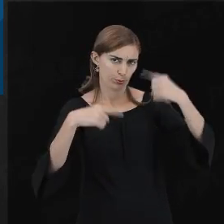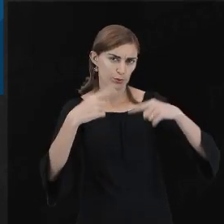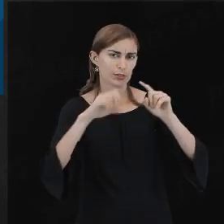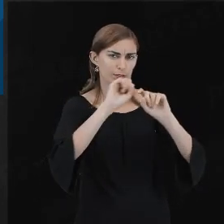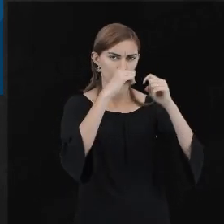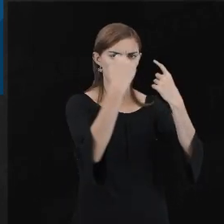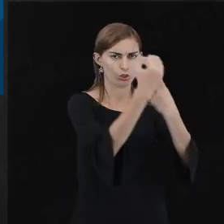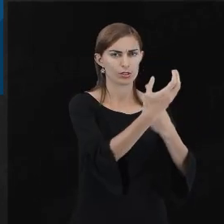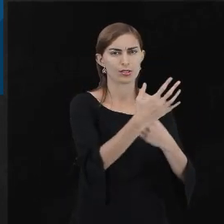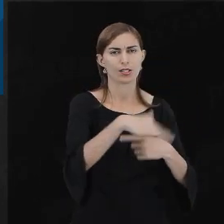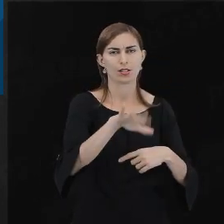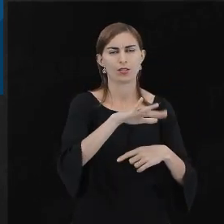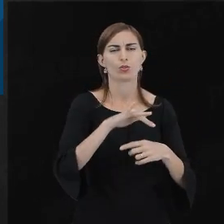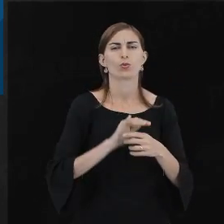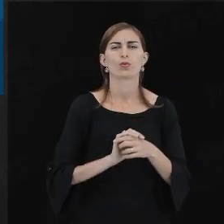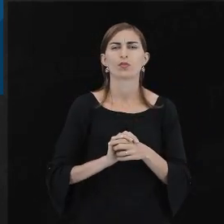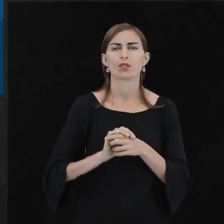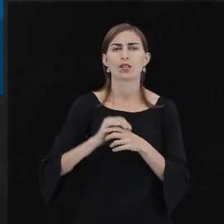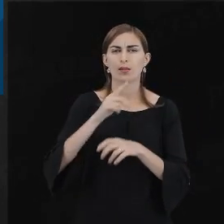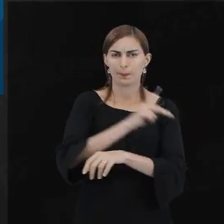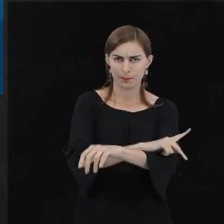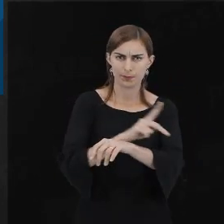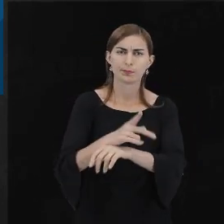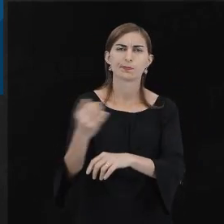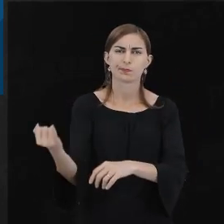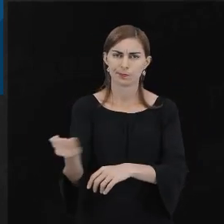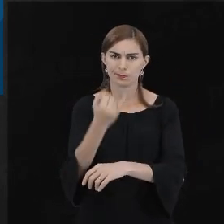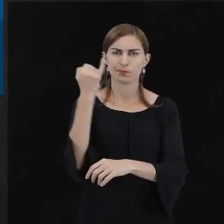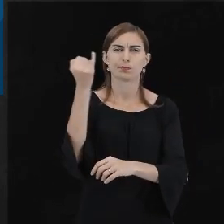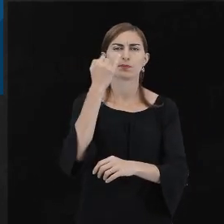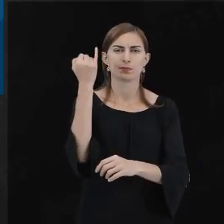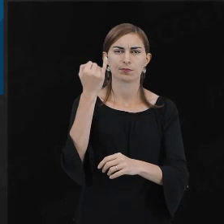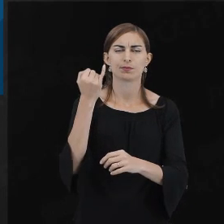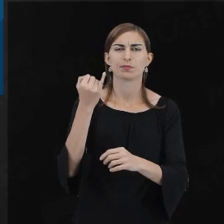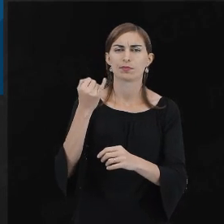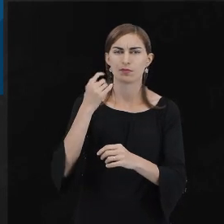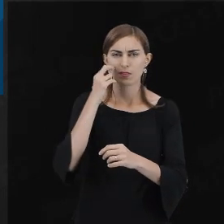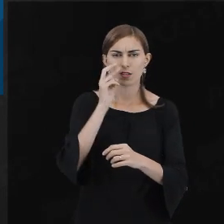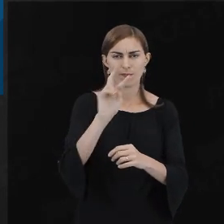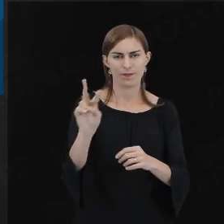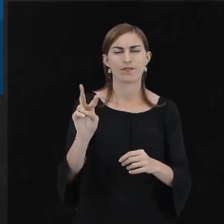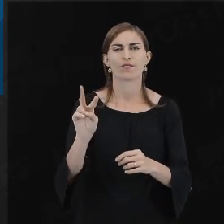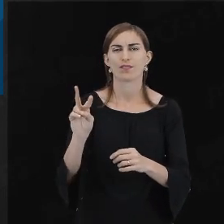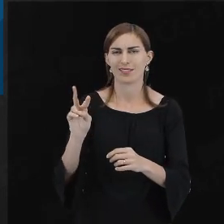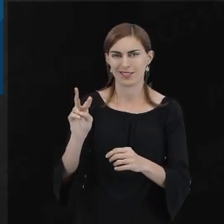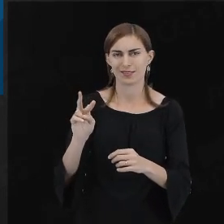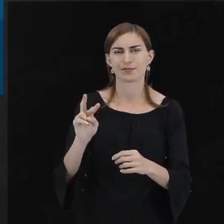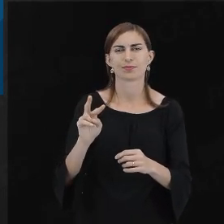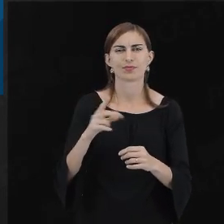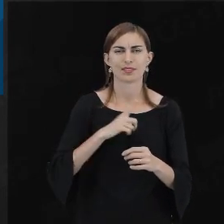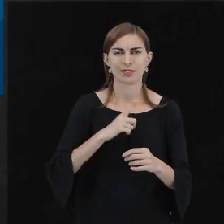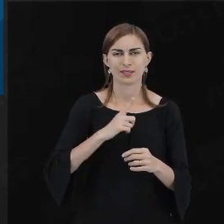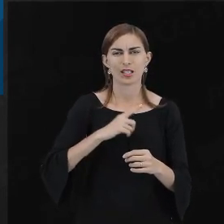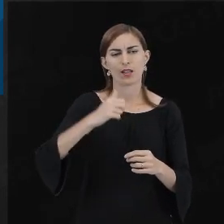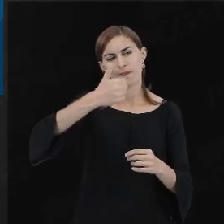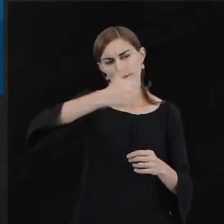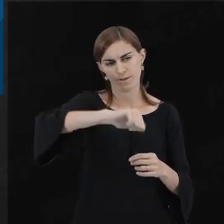bom humor ou mau humor. Eu não posso deixar de dar o feedback ao meu estudante, simplesmente lançar a nota no